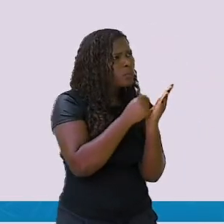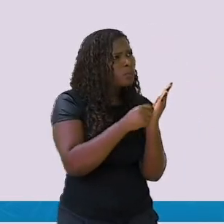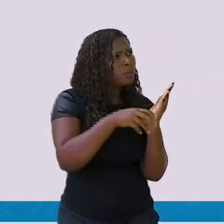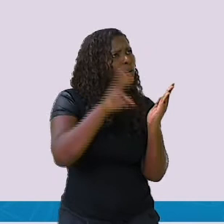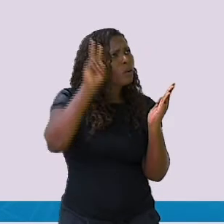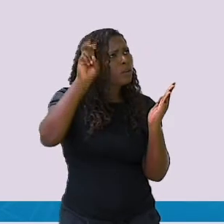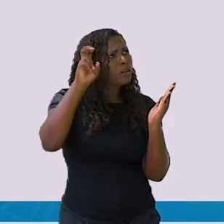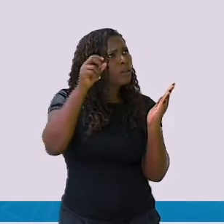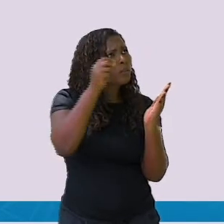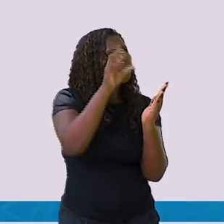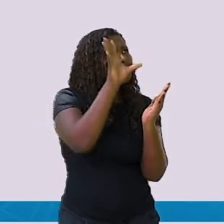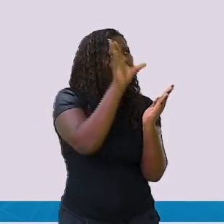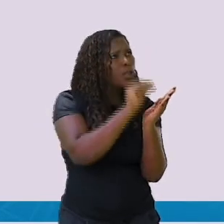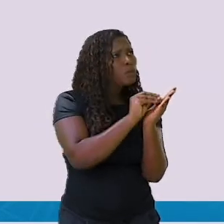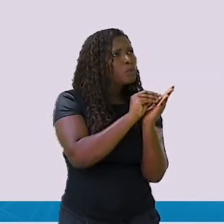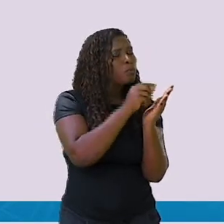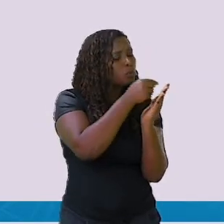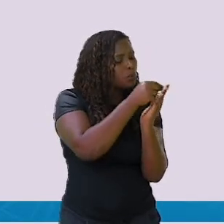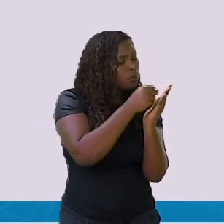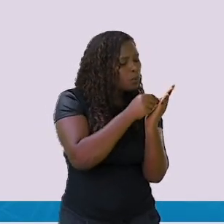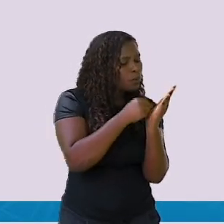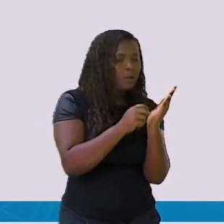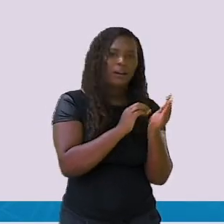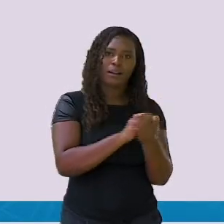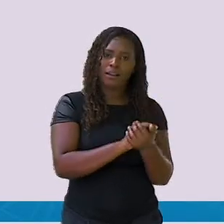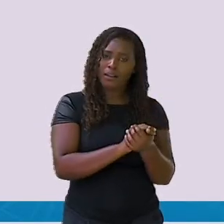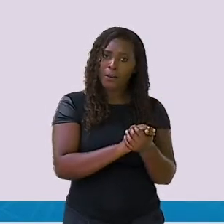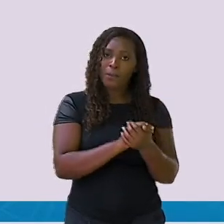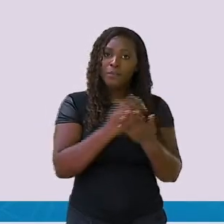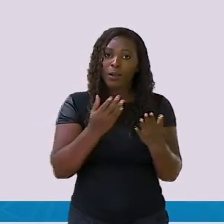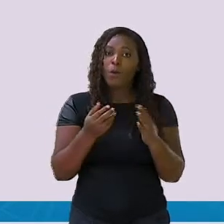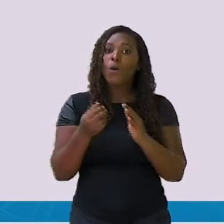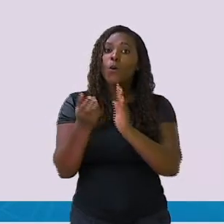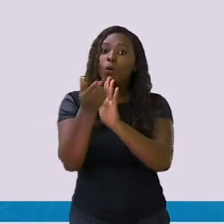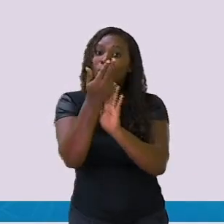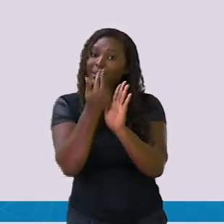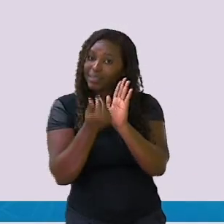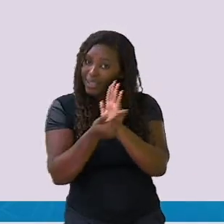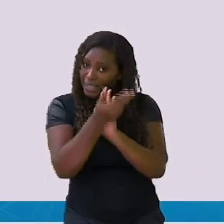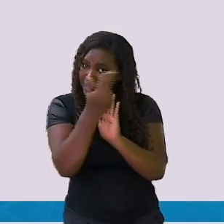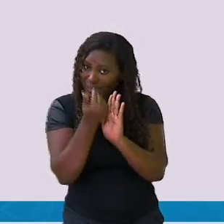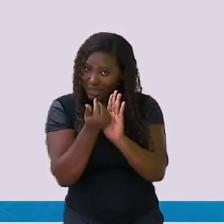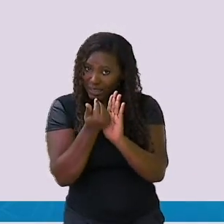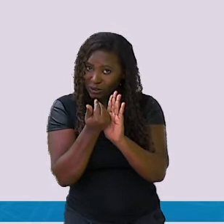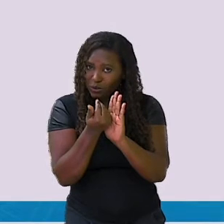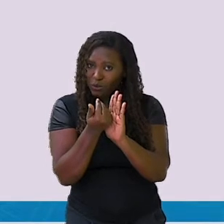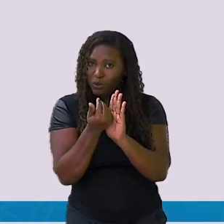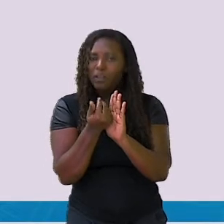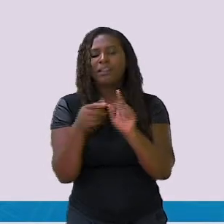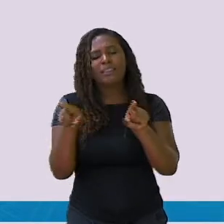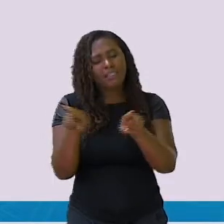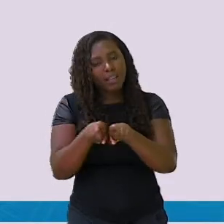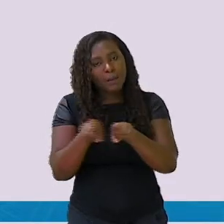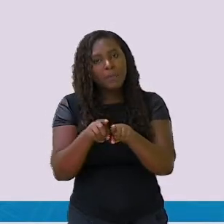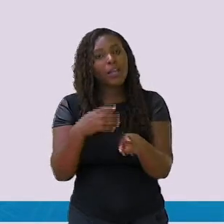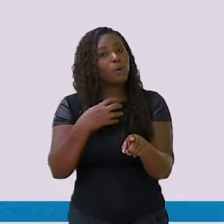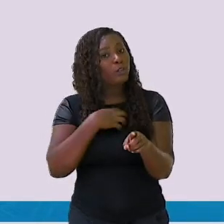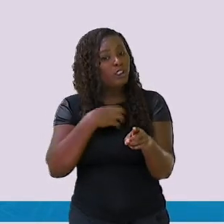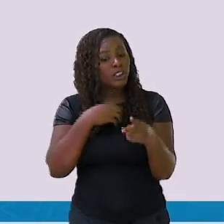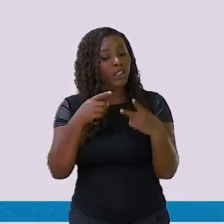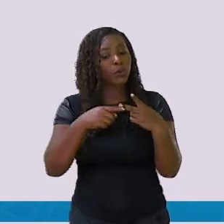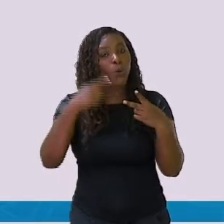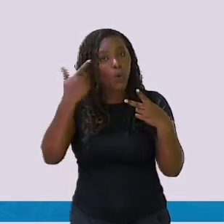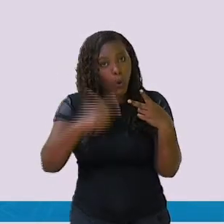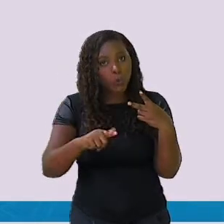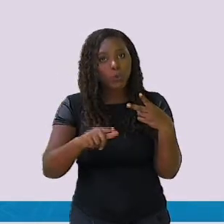uma outra forma de fazer esse conhecimento, né? Então eu pego o que eu quero falar e faço as ideias